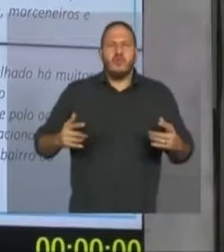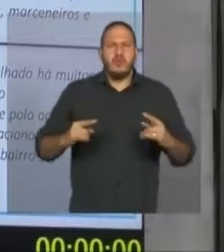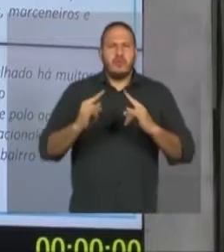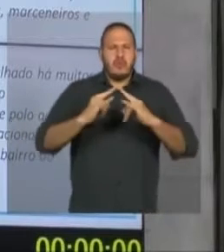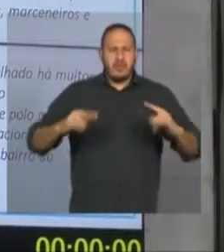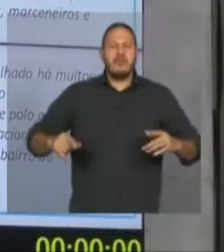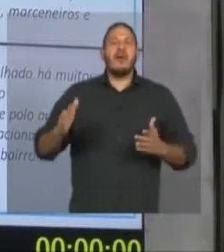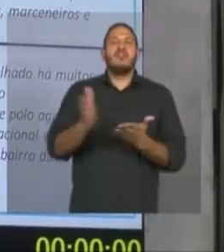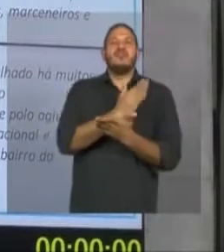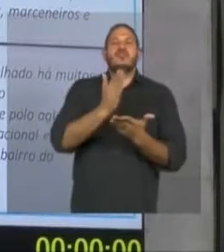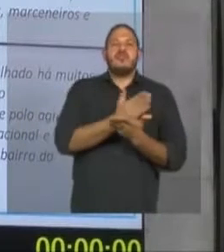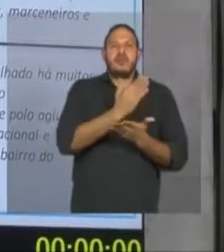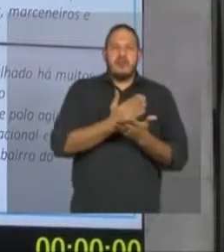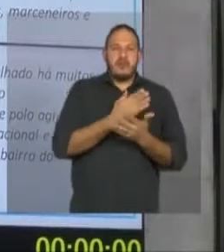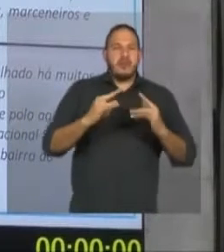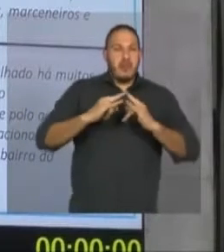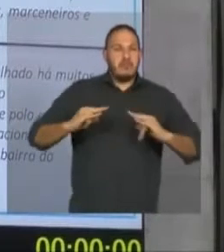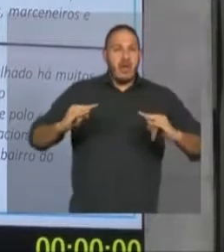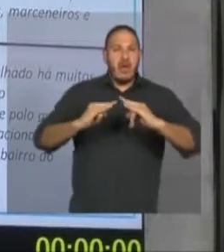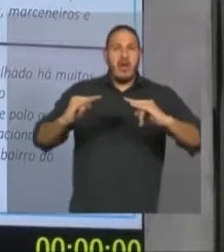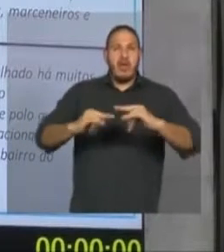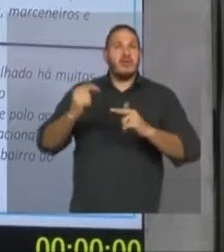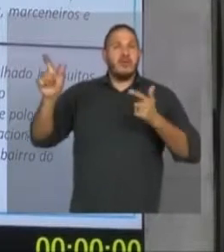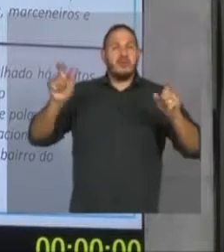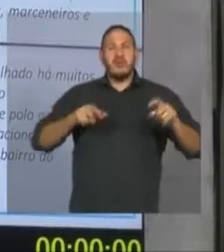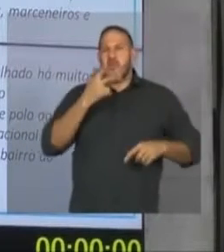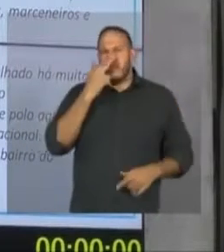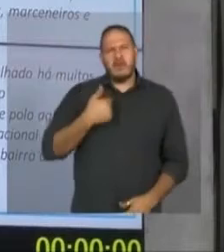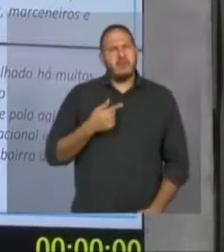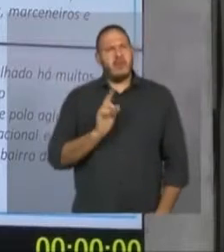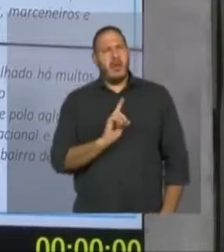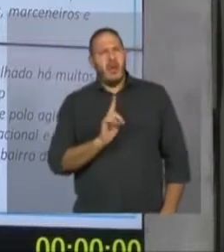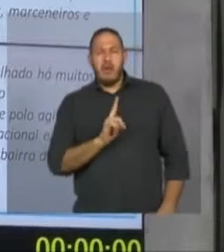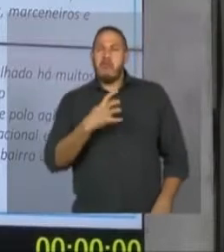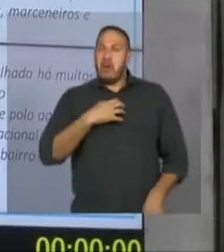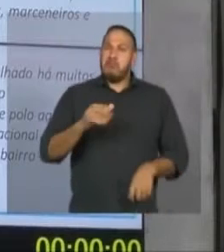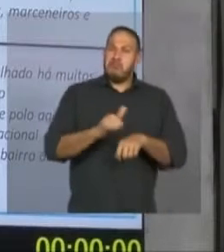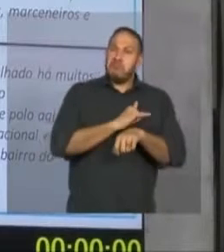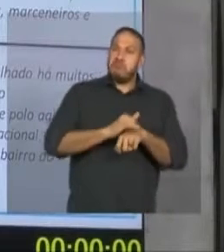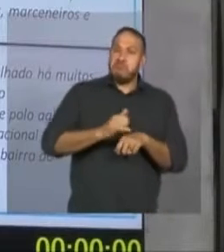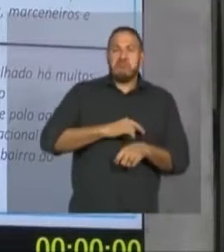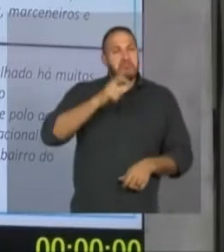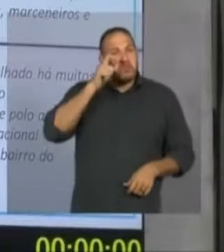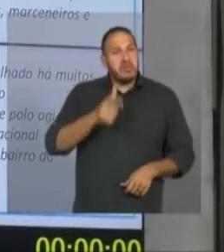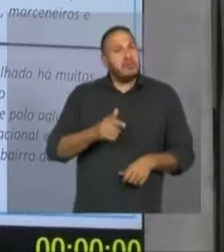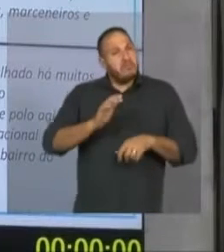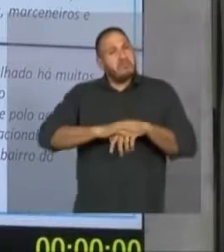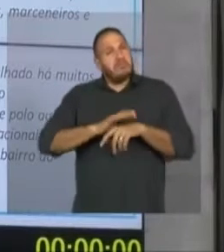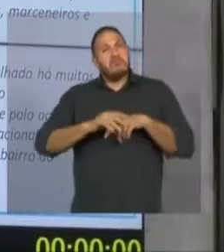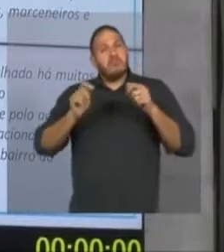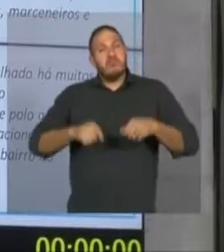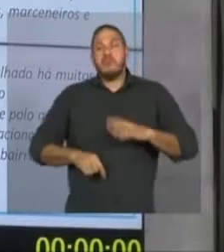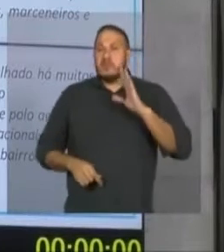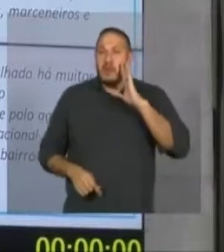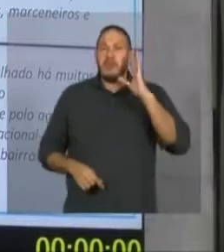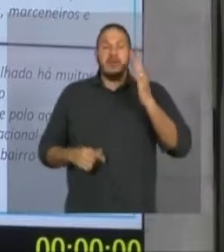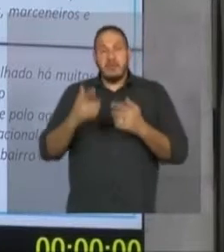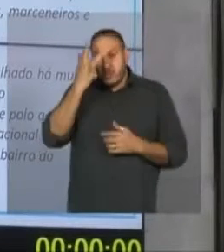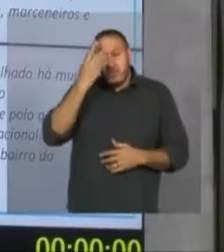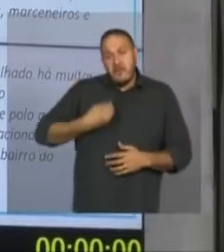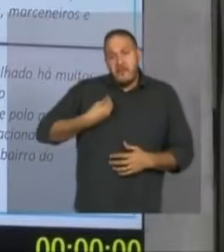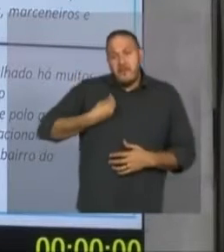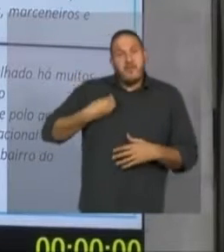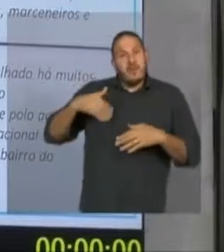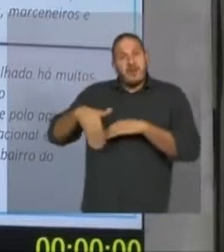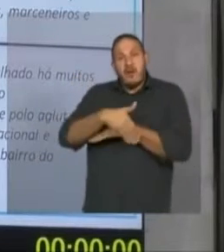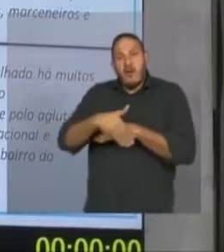tirar as barracas da vista, e outras pessoas acharam que não, que era uma alternativa interessante, principalmente para as pessoas em situação de rua, que